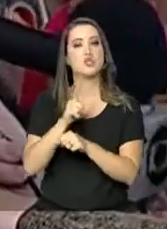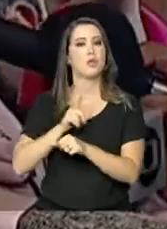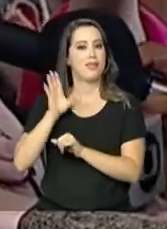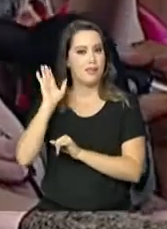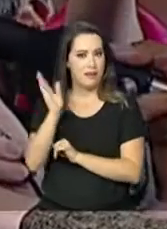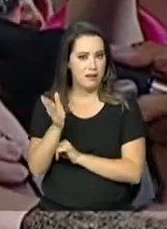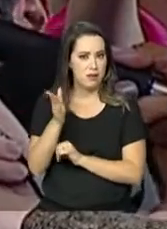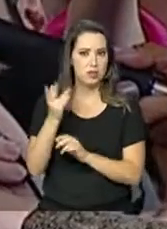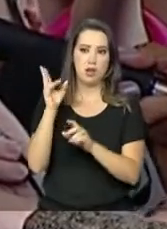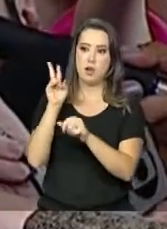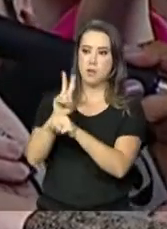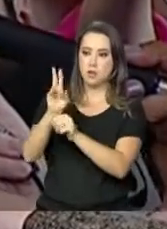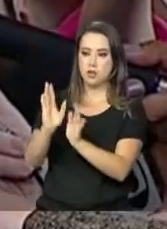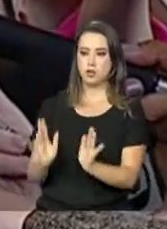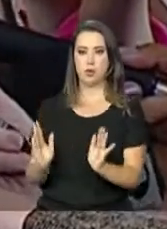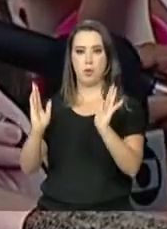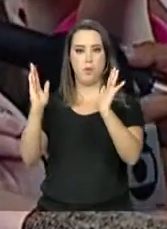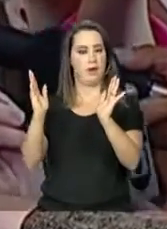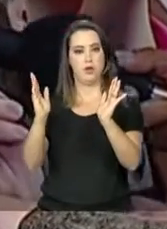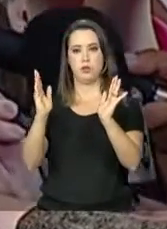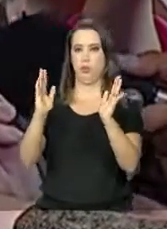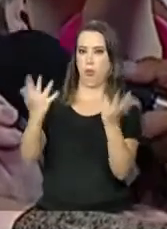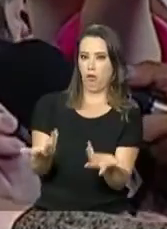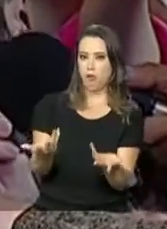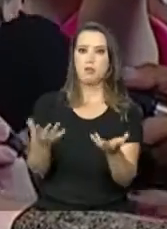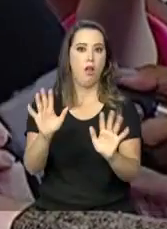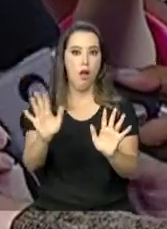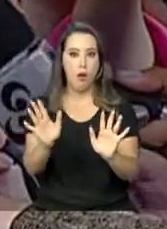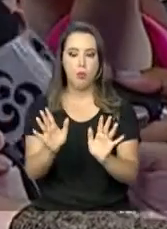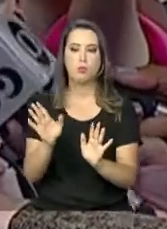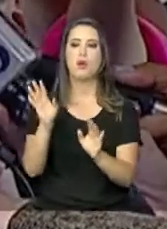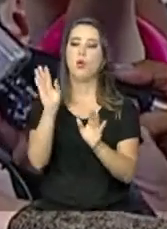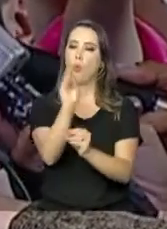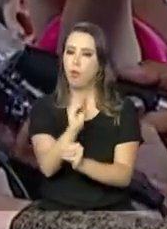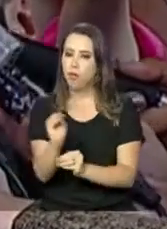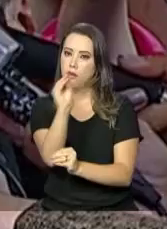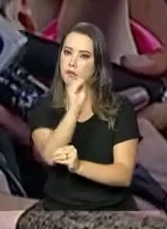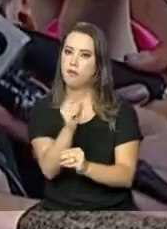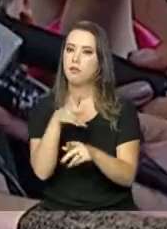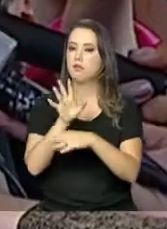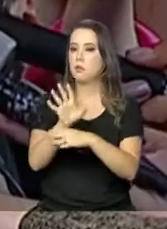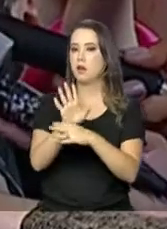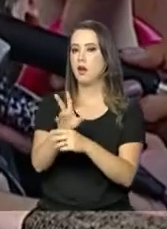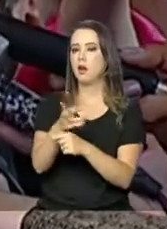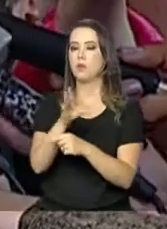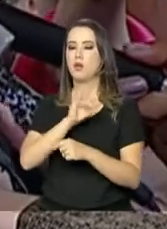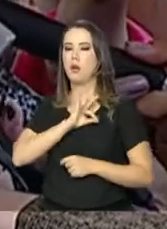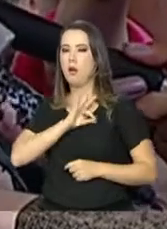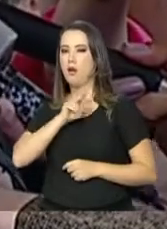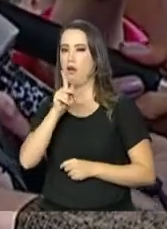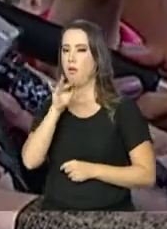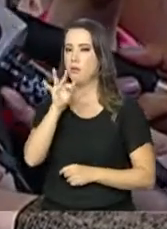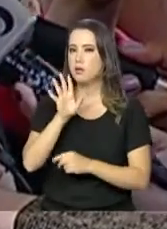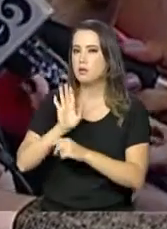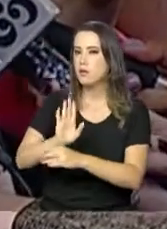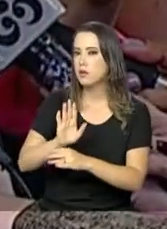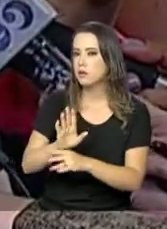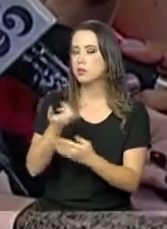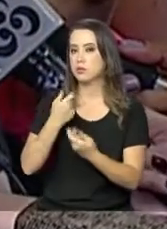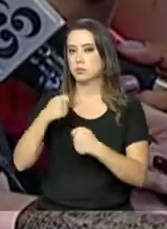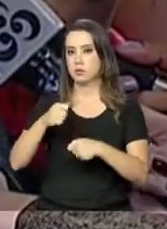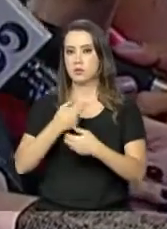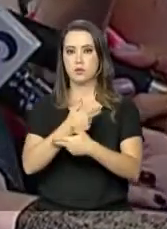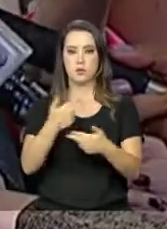prédio para que não tenha risco de desabamento é e também apoiará a própria perícia da polícia federal é que precisará do suporte